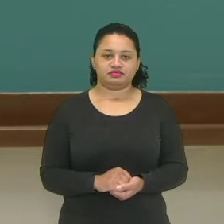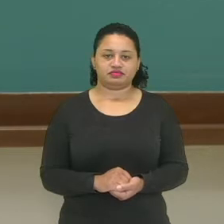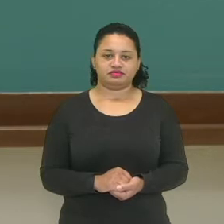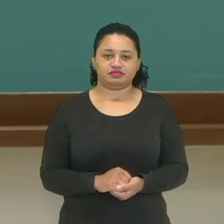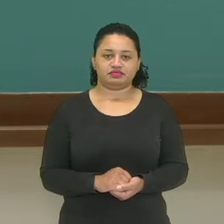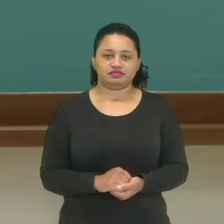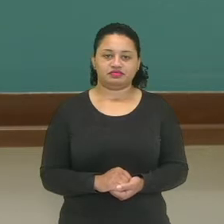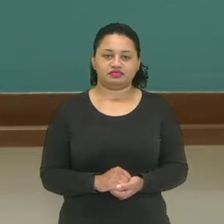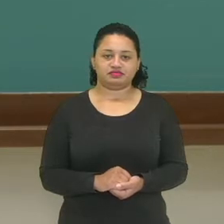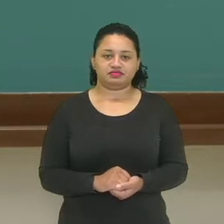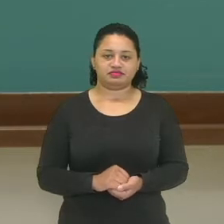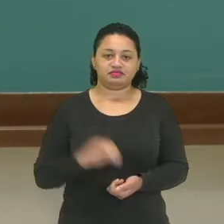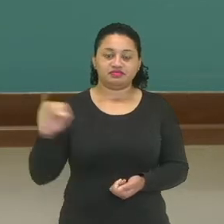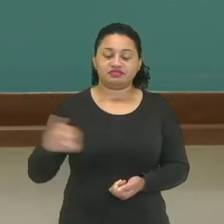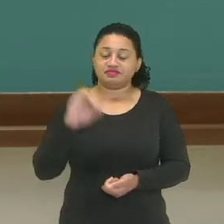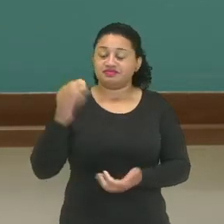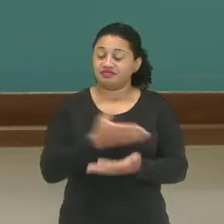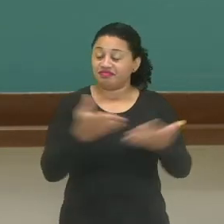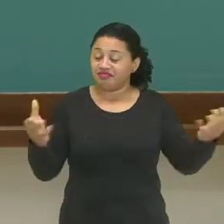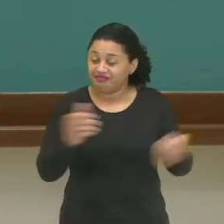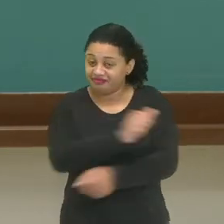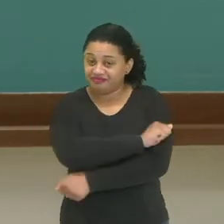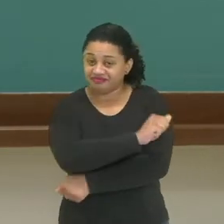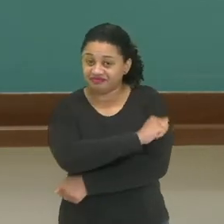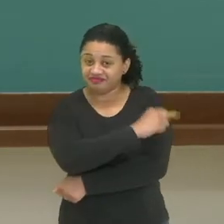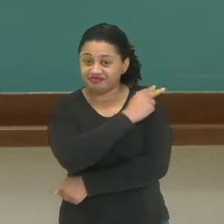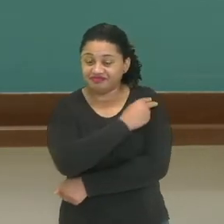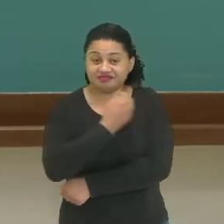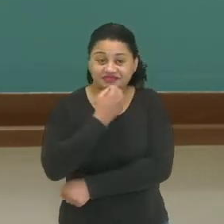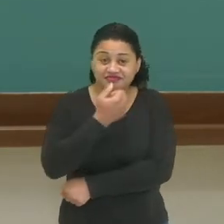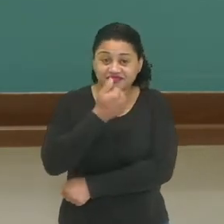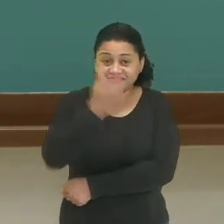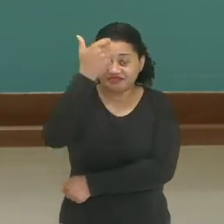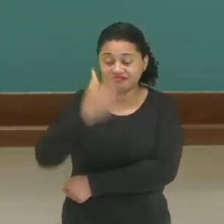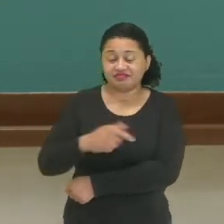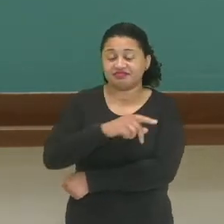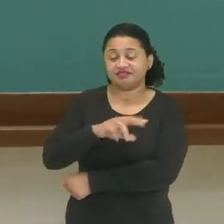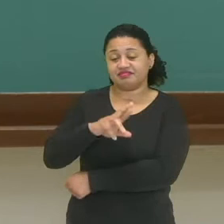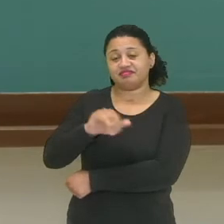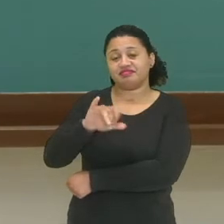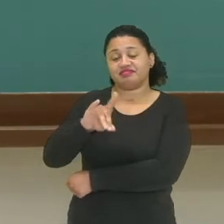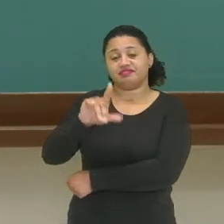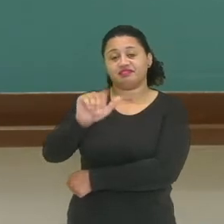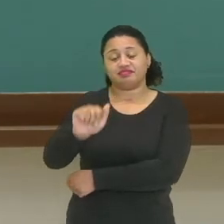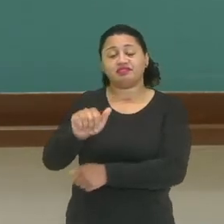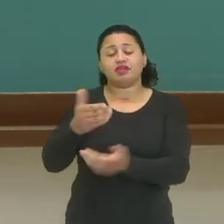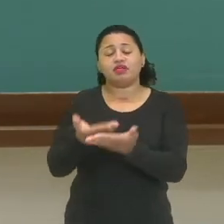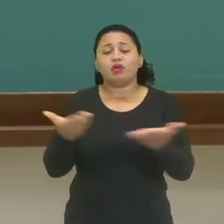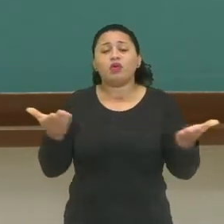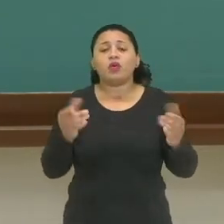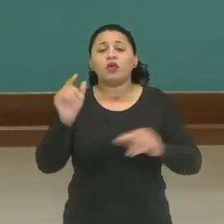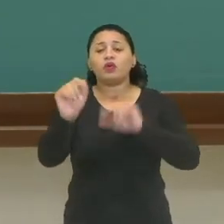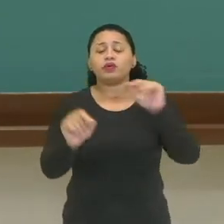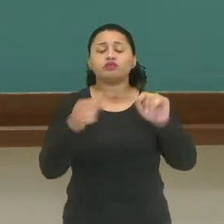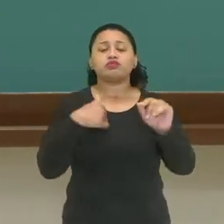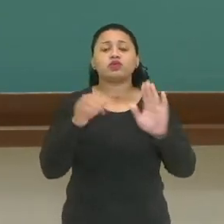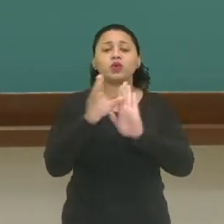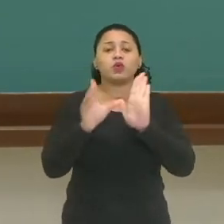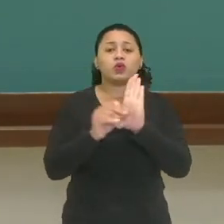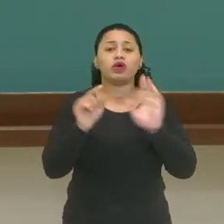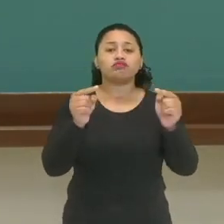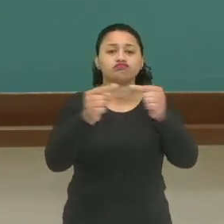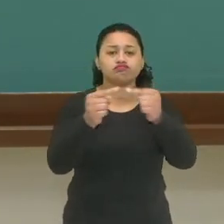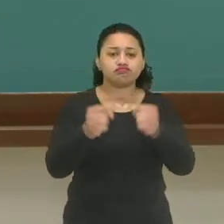Olá, estudantes da segunda série, tudo bem com vocês? Eu sou a professora Railda de Matemática. Na aula de hoje nós vamos ver sobre